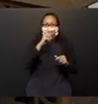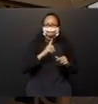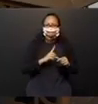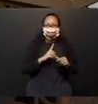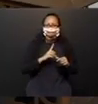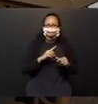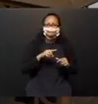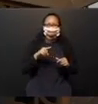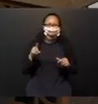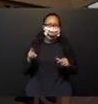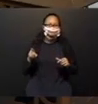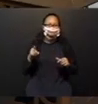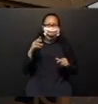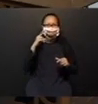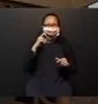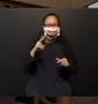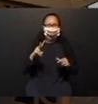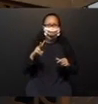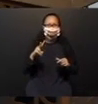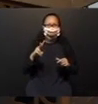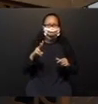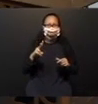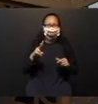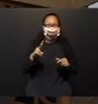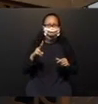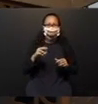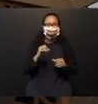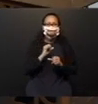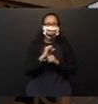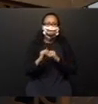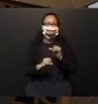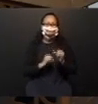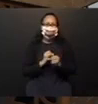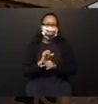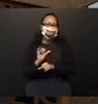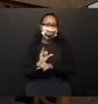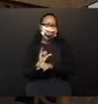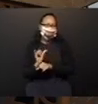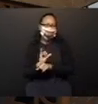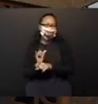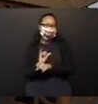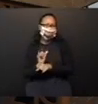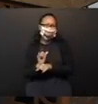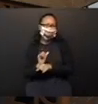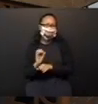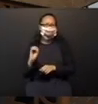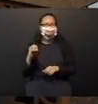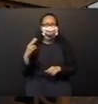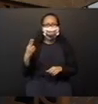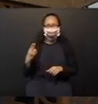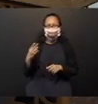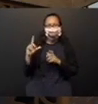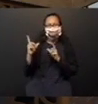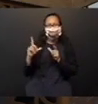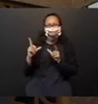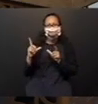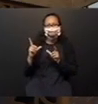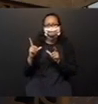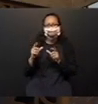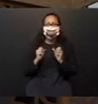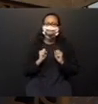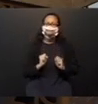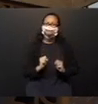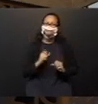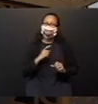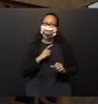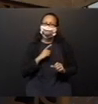isso? Provavelmente nessas plataformas no YouTube ou em alguns canais que vocês têm em casa, pode